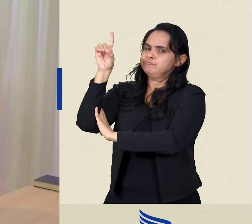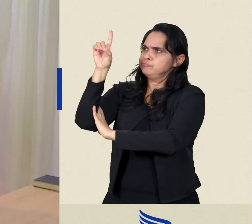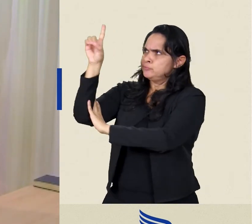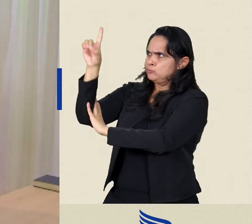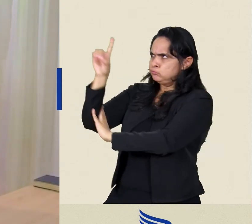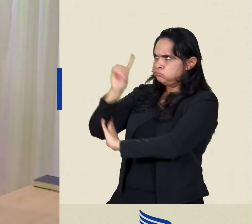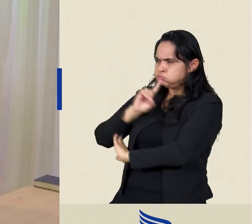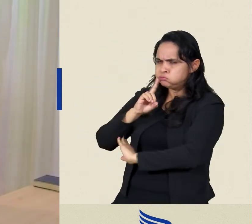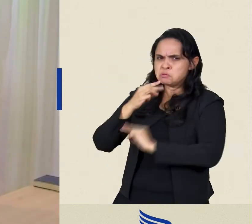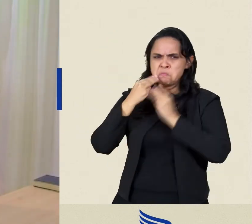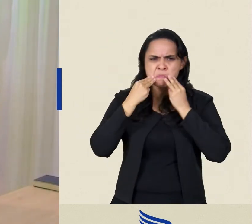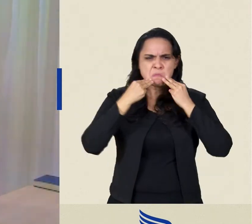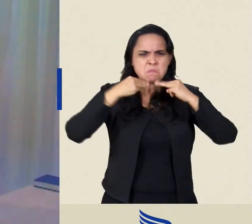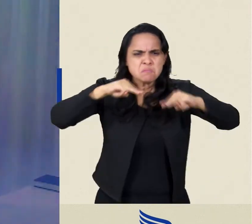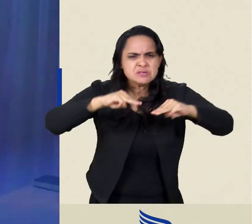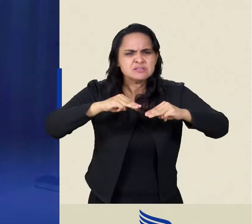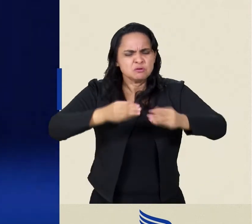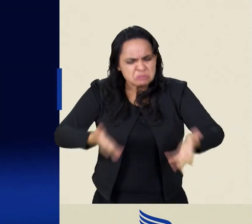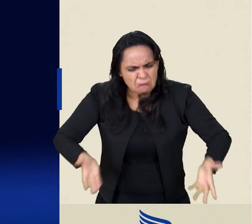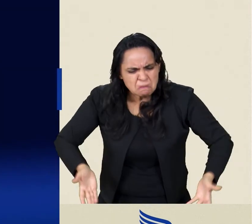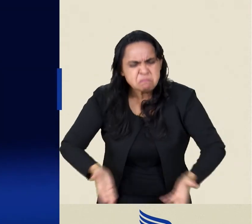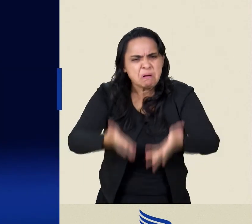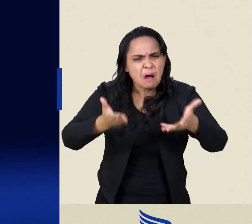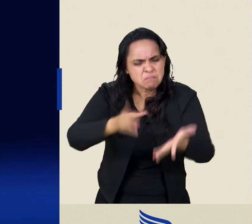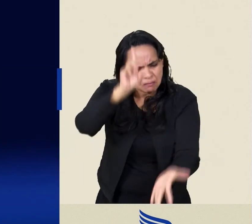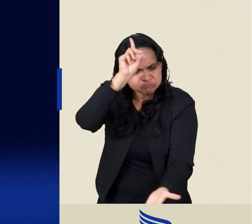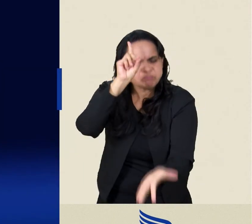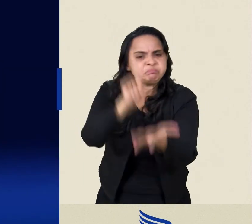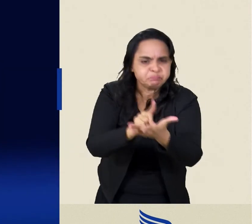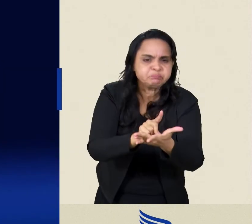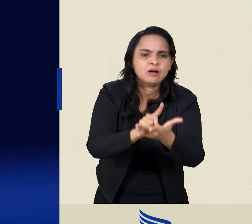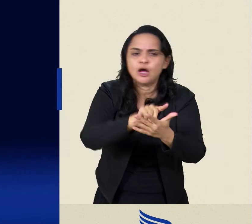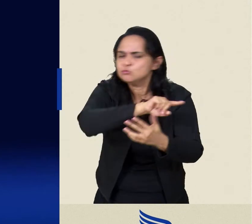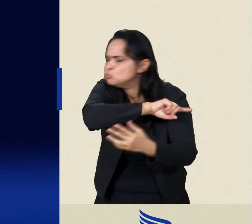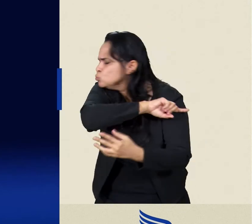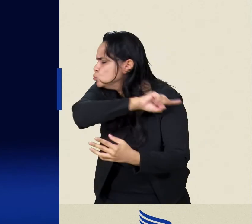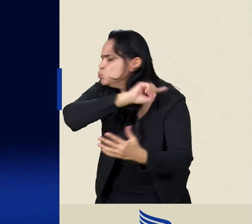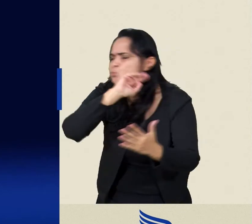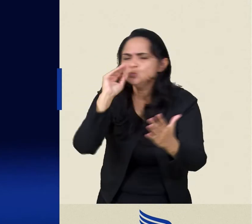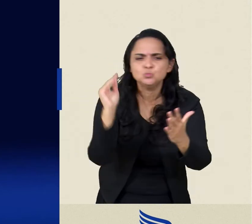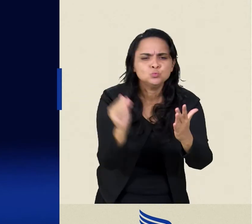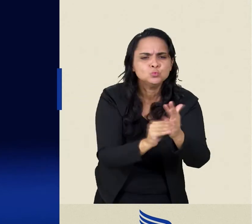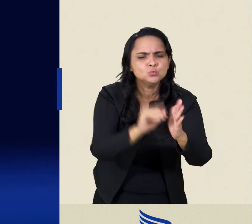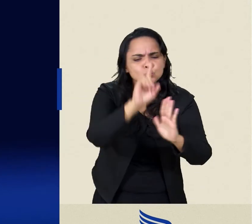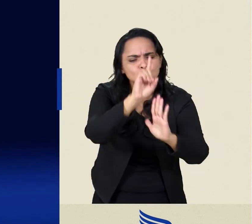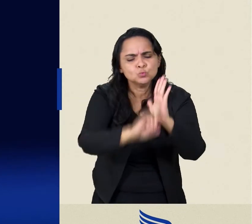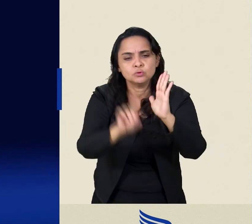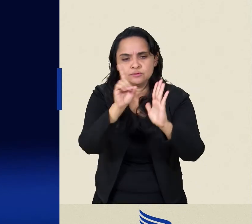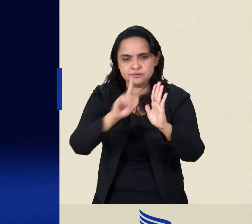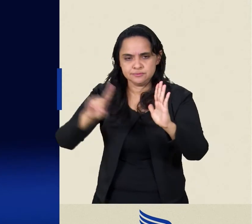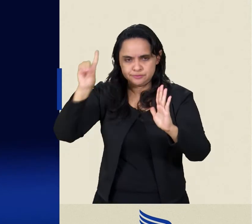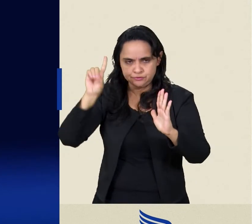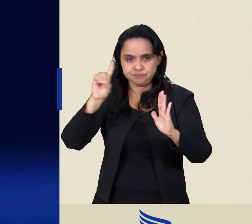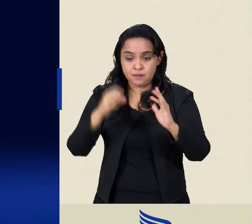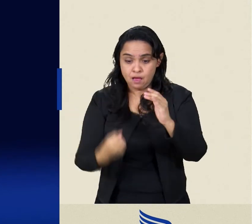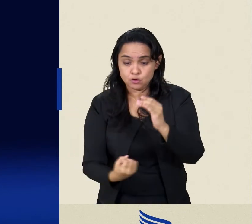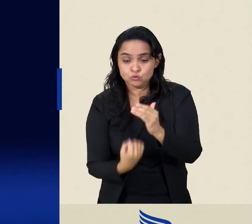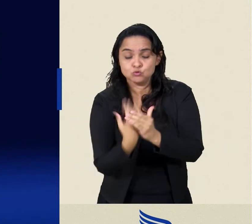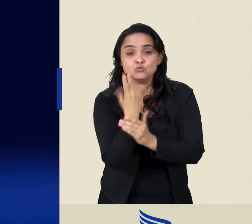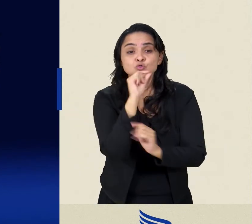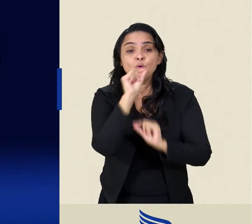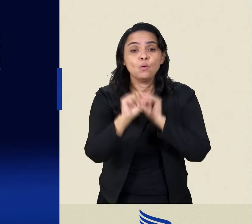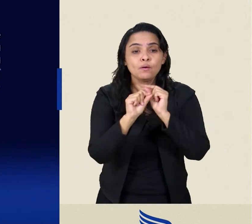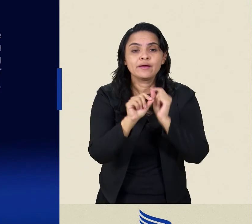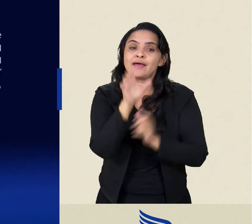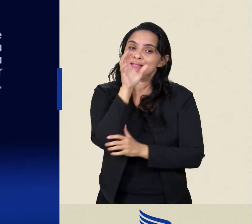toda a instituição divina. Então tiveram origem o matrimônio e o sábado, instituições gêmeas para a